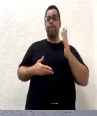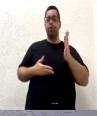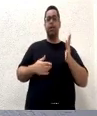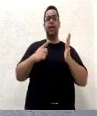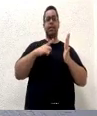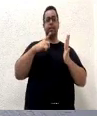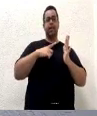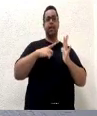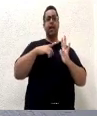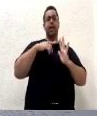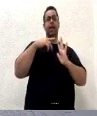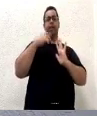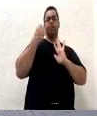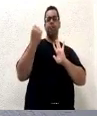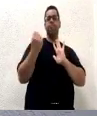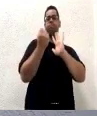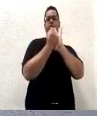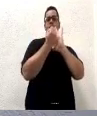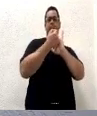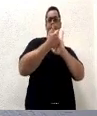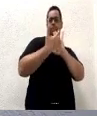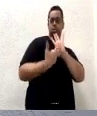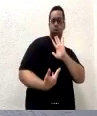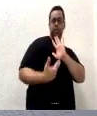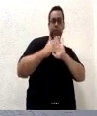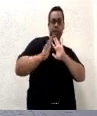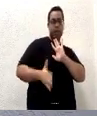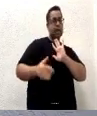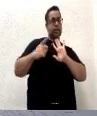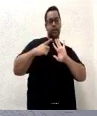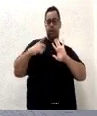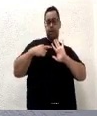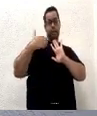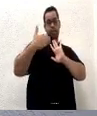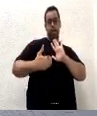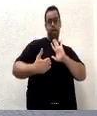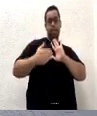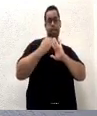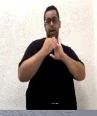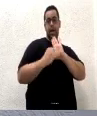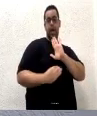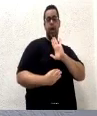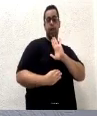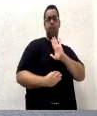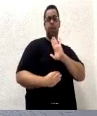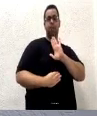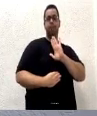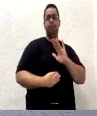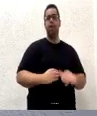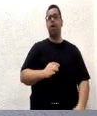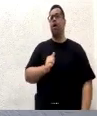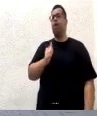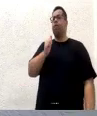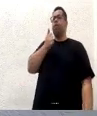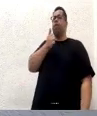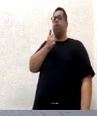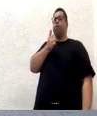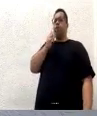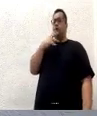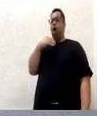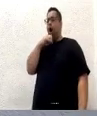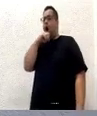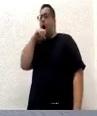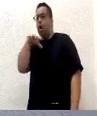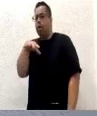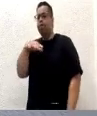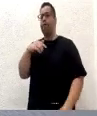está falado, o que é que faz em cada passo. Né, para cada sintoma, o que é que eu faço? Para o vômito, o que é que eu dou? Para a diarreia, o que é que eu dou? Para a